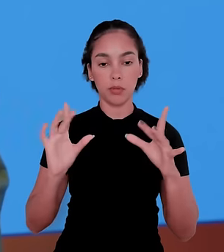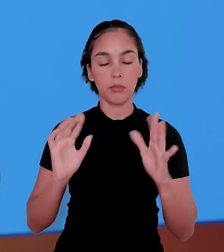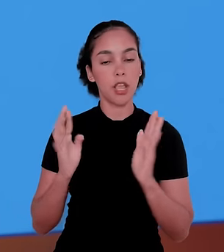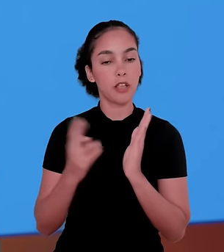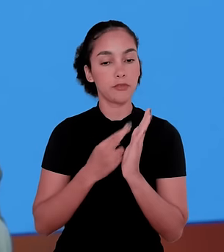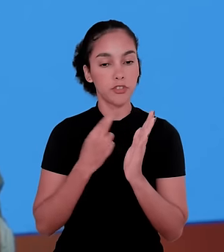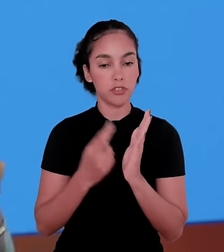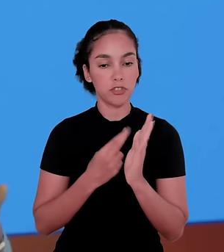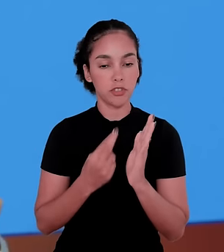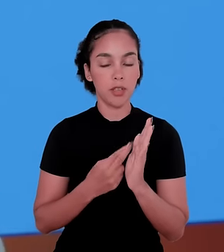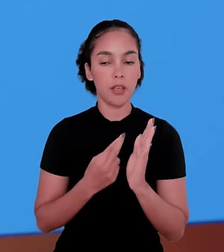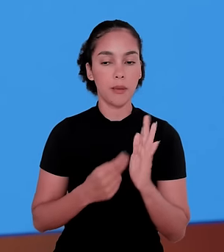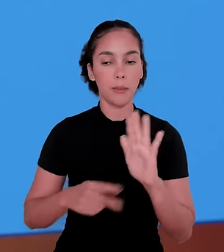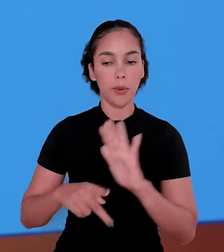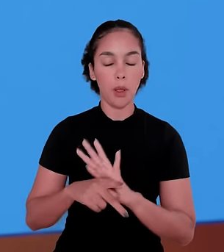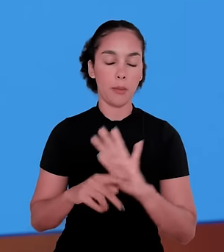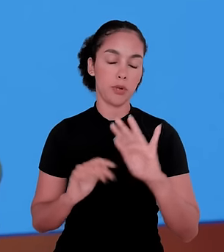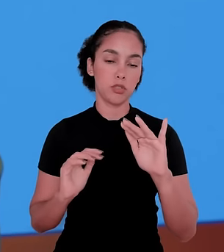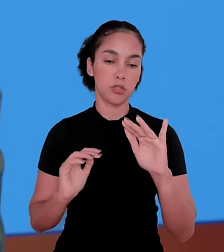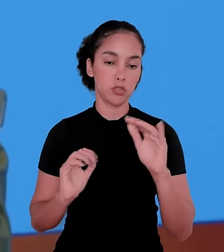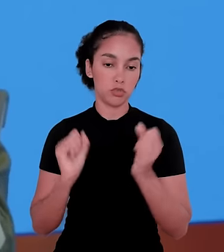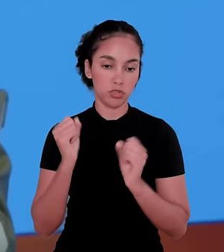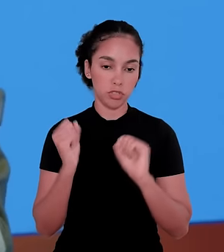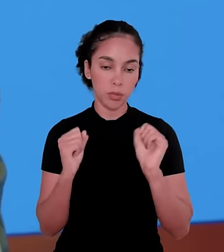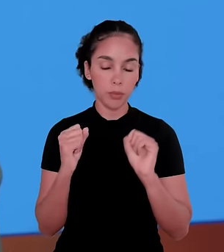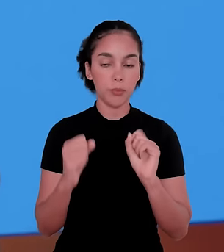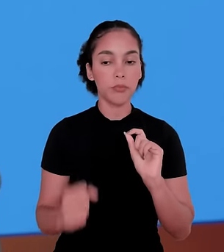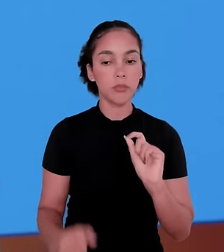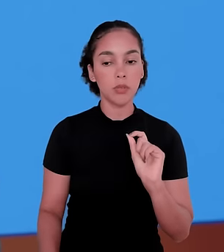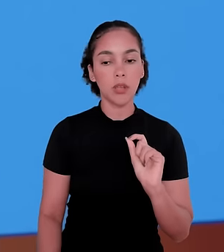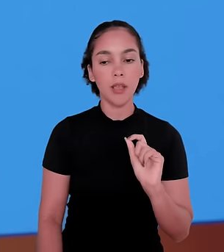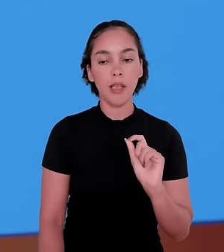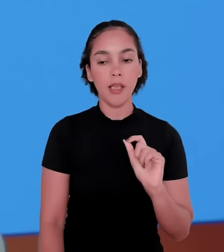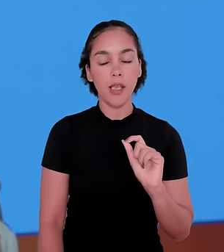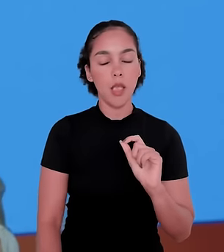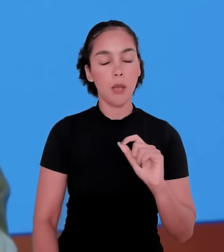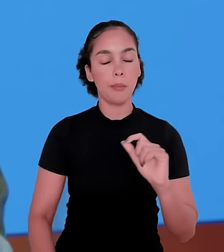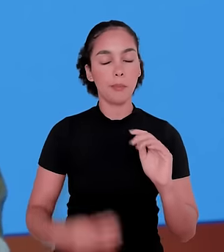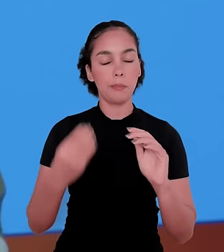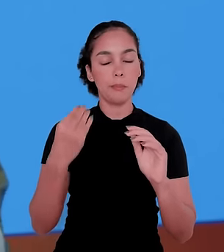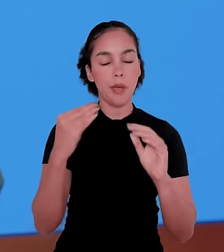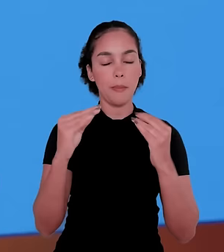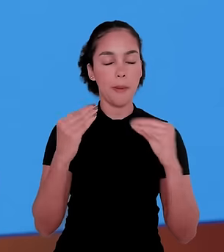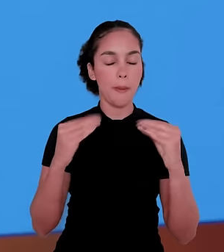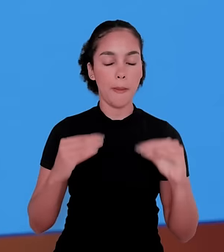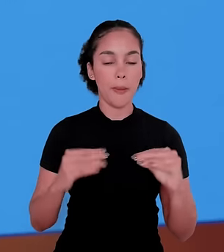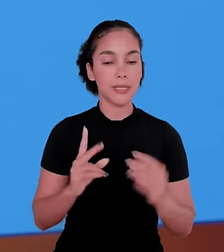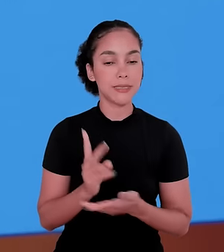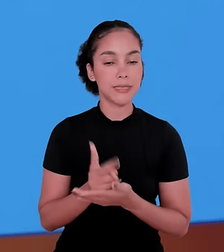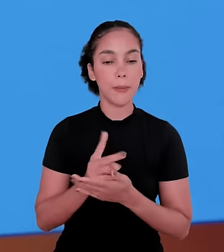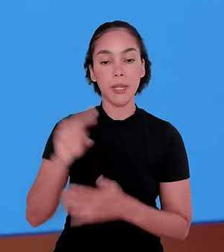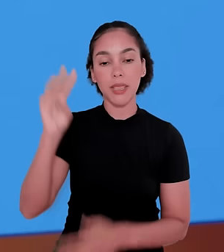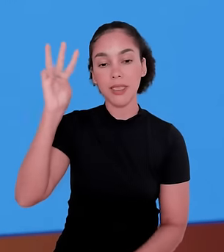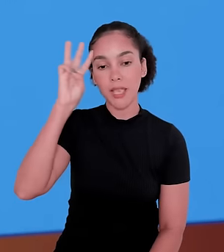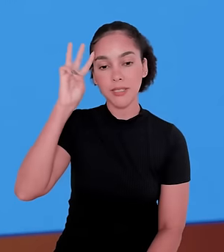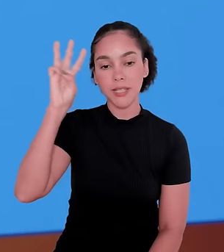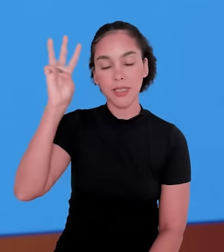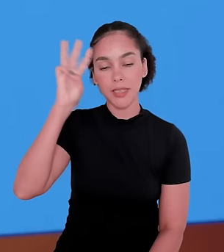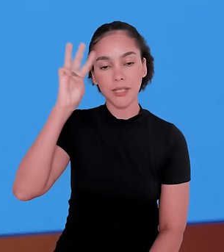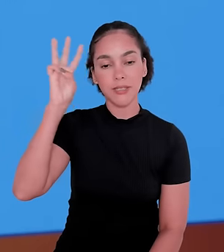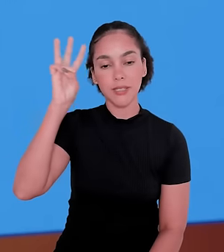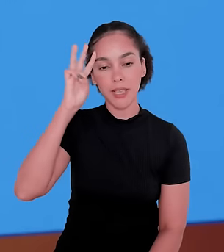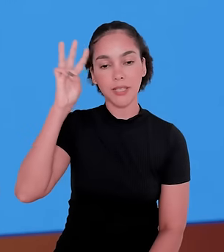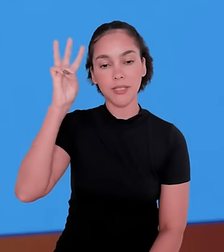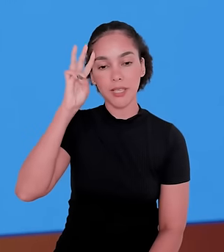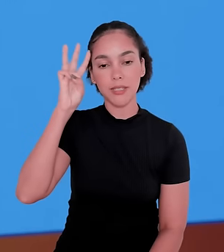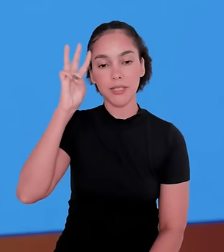de revista da propriedade ela é uma série de publicações que são feitas toda terça-feira tá então é uma